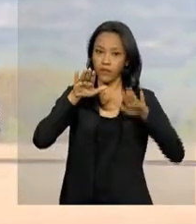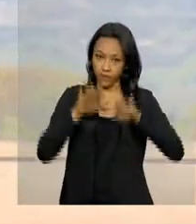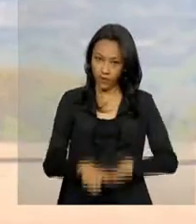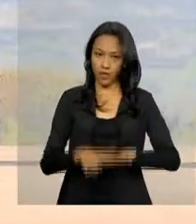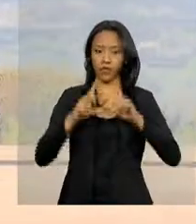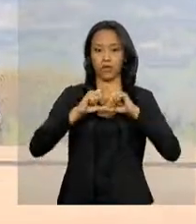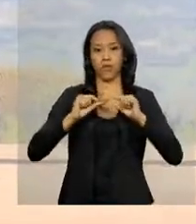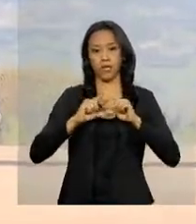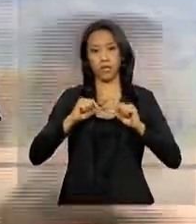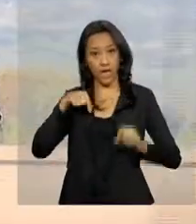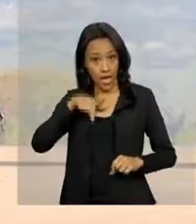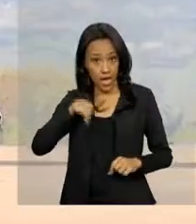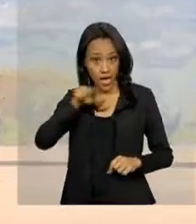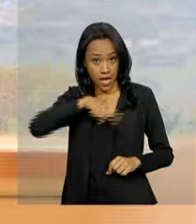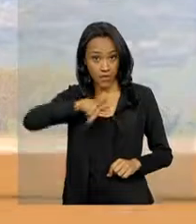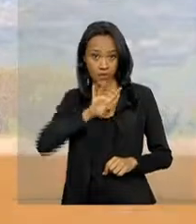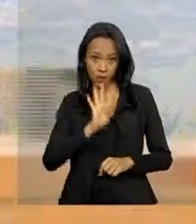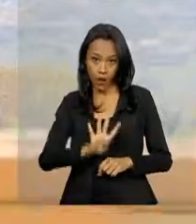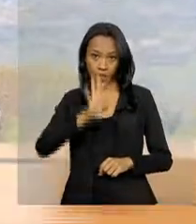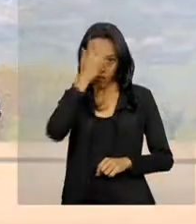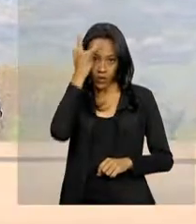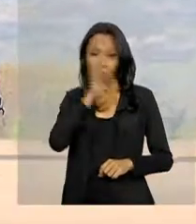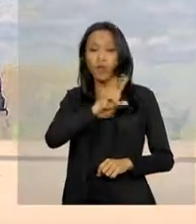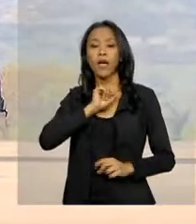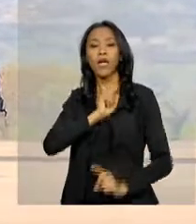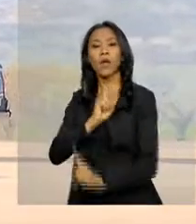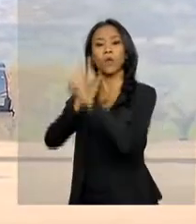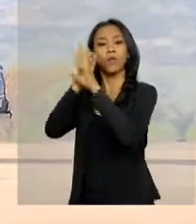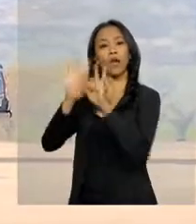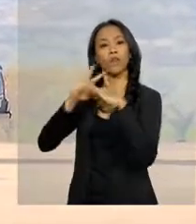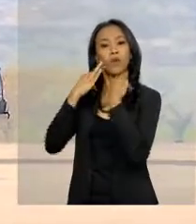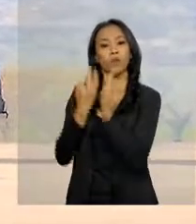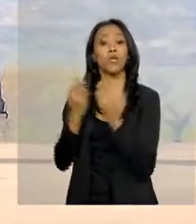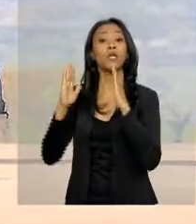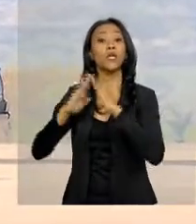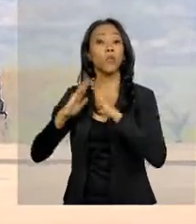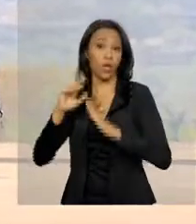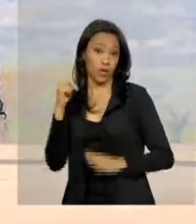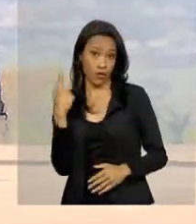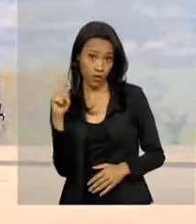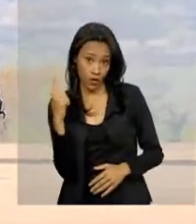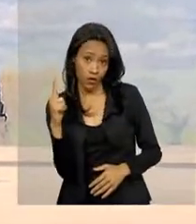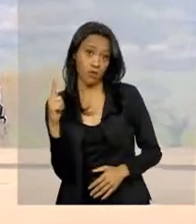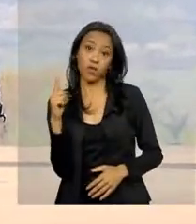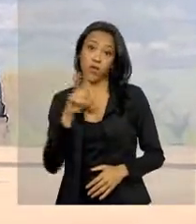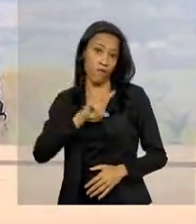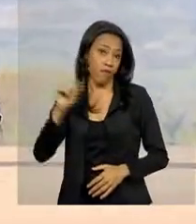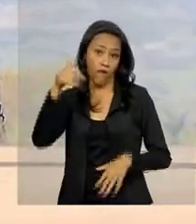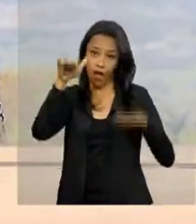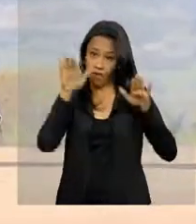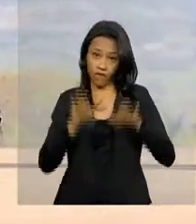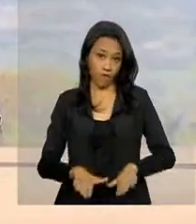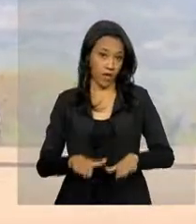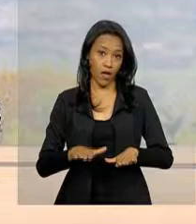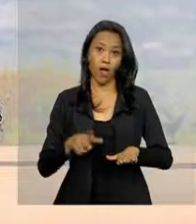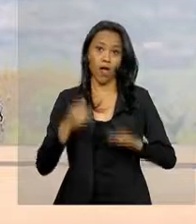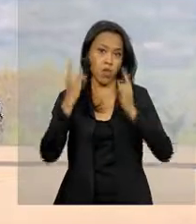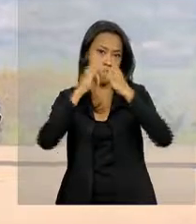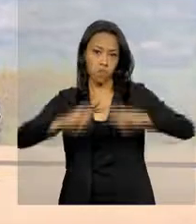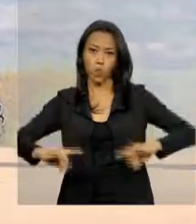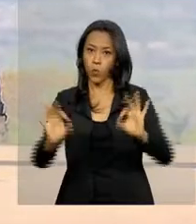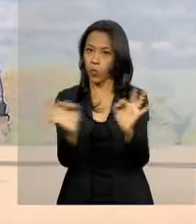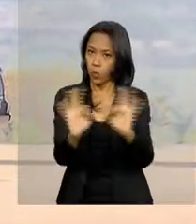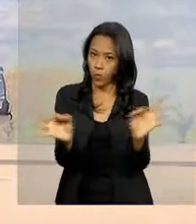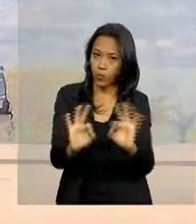aqui em Brasília. Esses 4 vão reencontrar familiares que moram em Goiás e, portanto, não vão ficar em abrigos. Todos